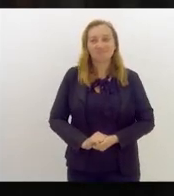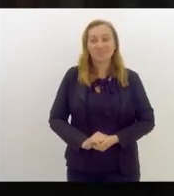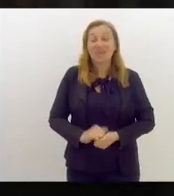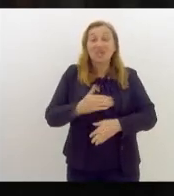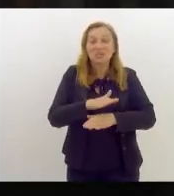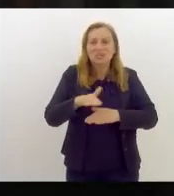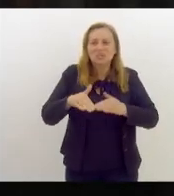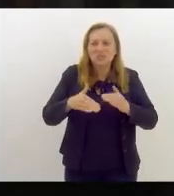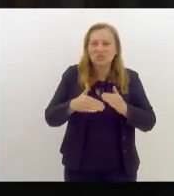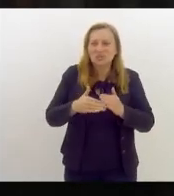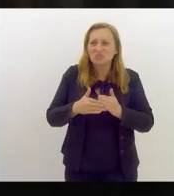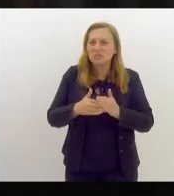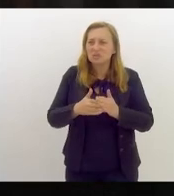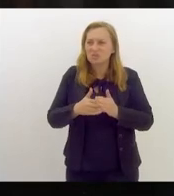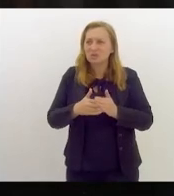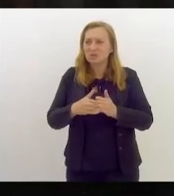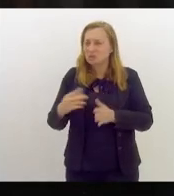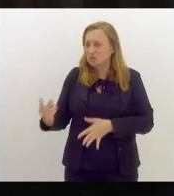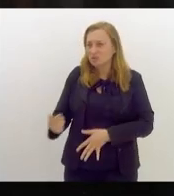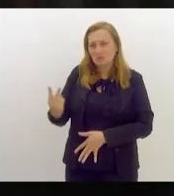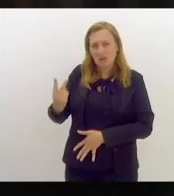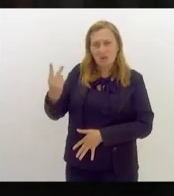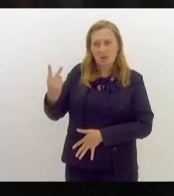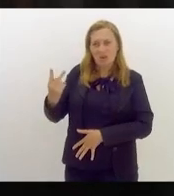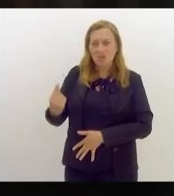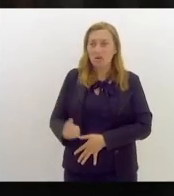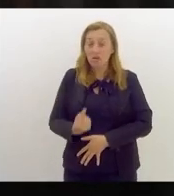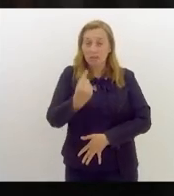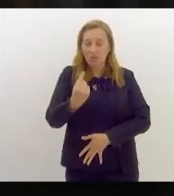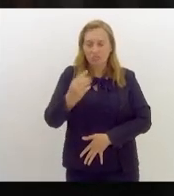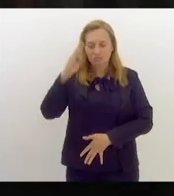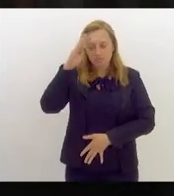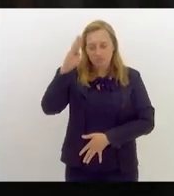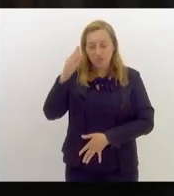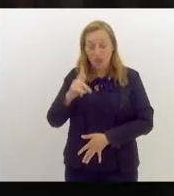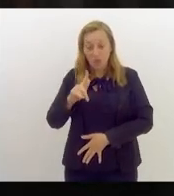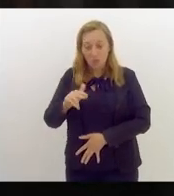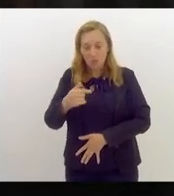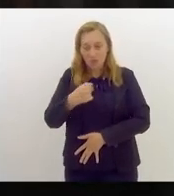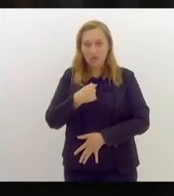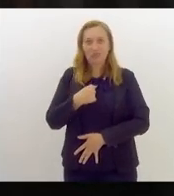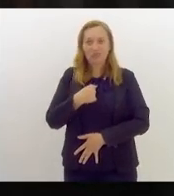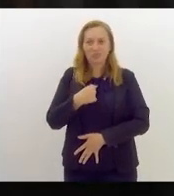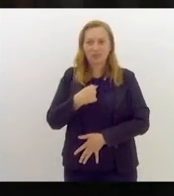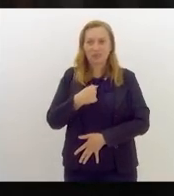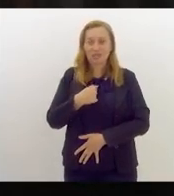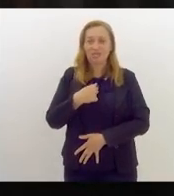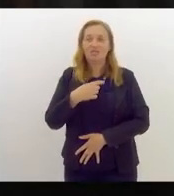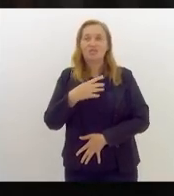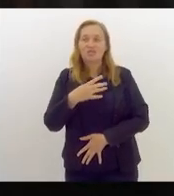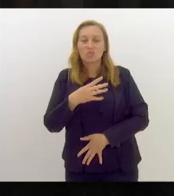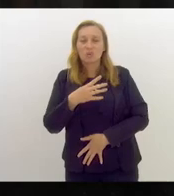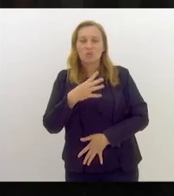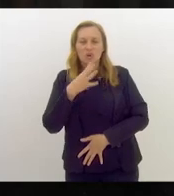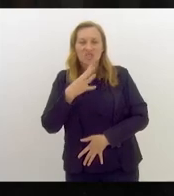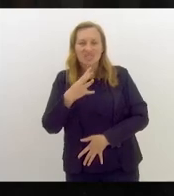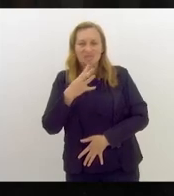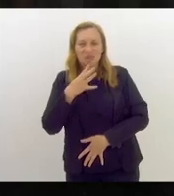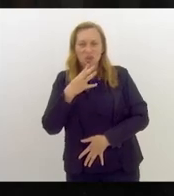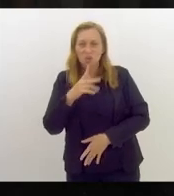toda com decoração sobretudo para um soldado como eu representa o reconhecimento público